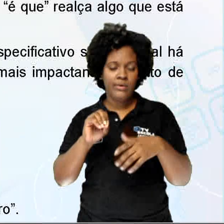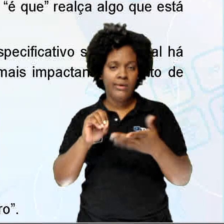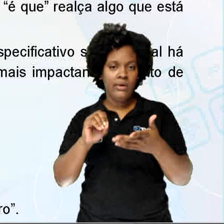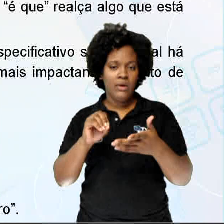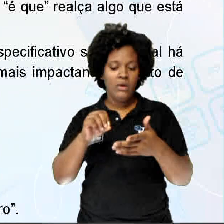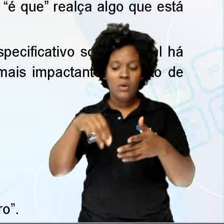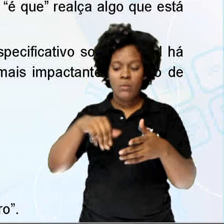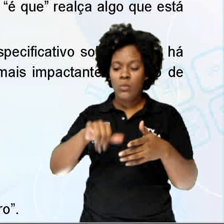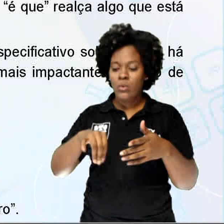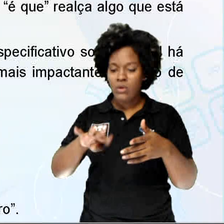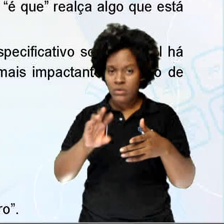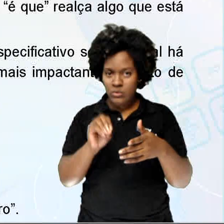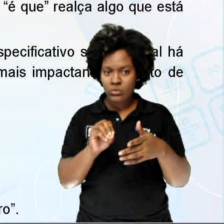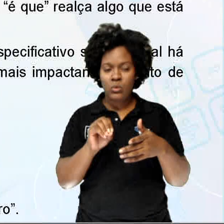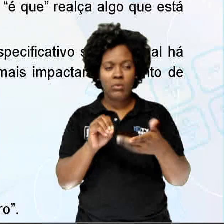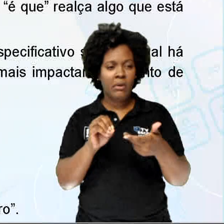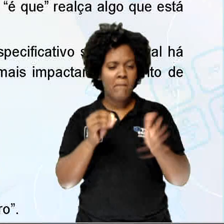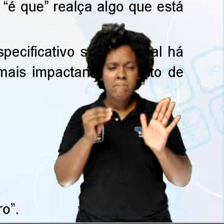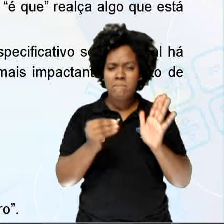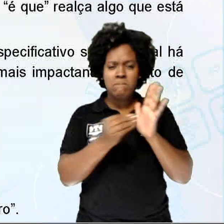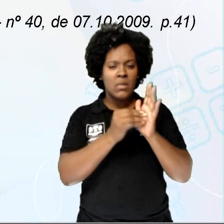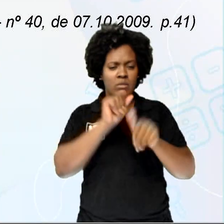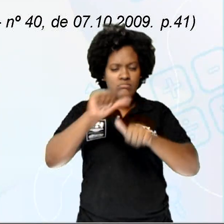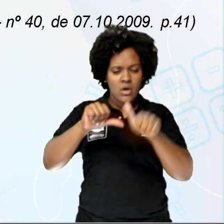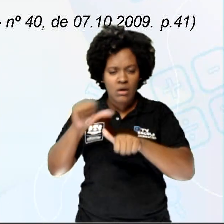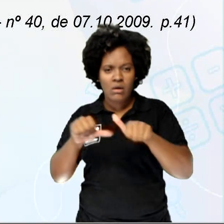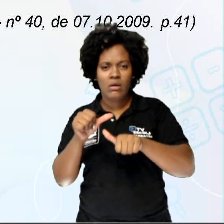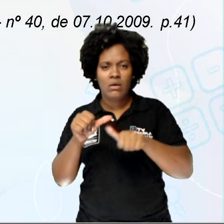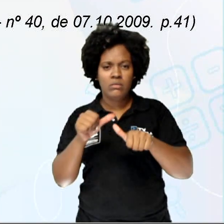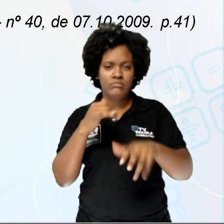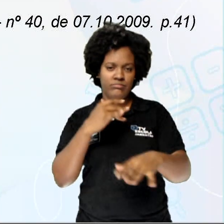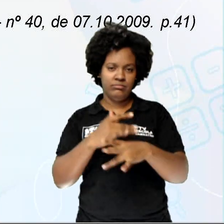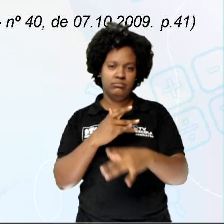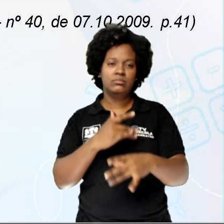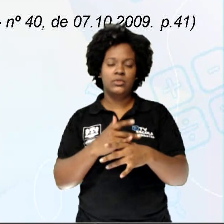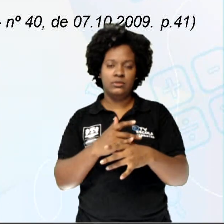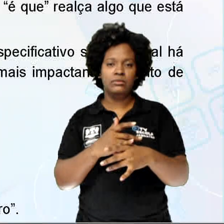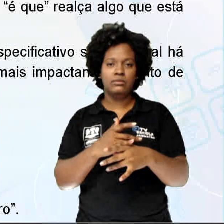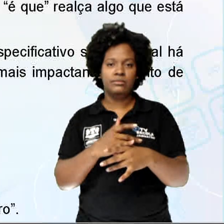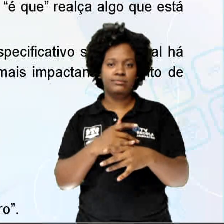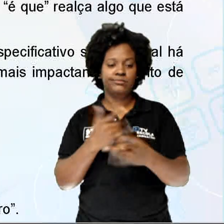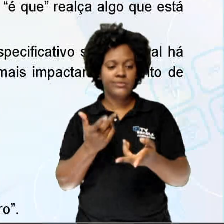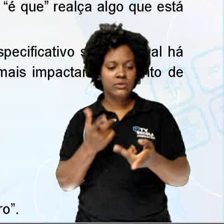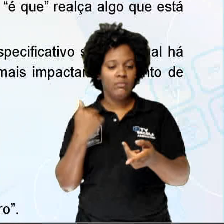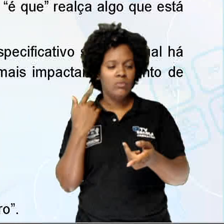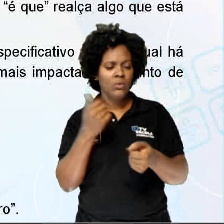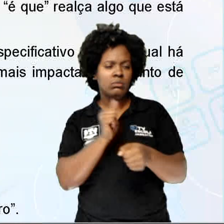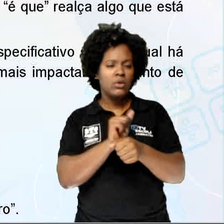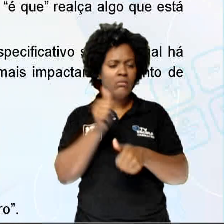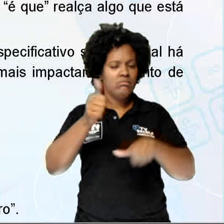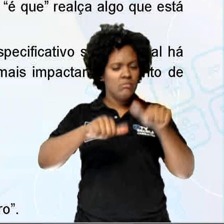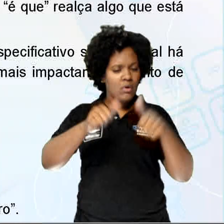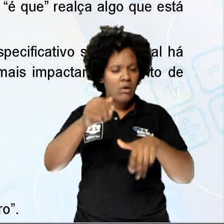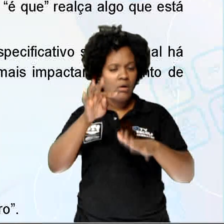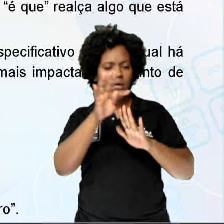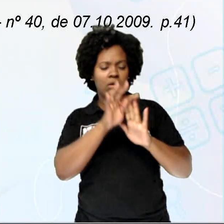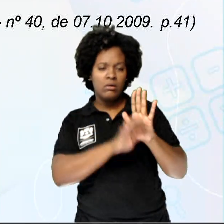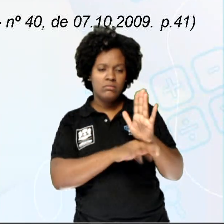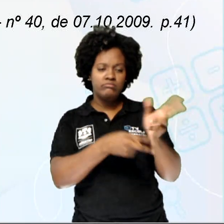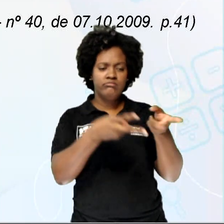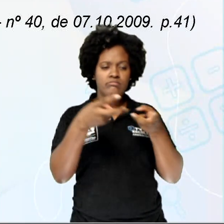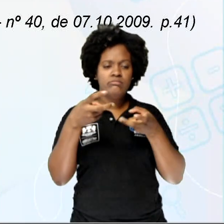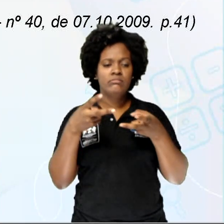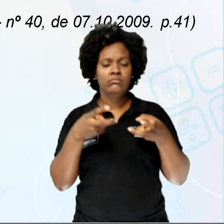as necessárias mudanças para a cidade. Bom, se a gente parar para analisar o texto, percebemos